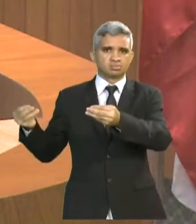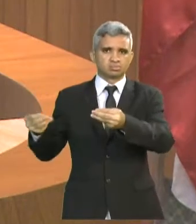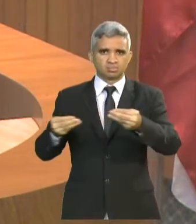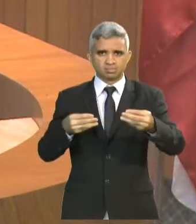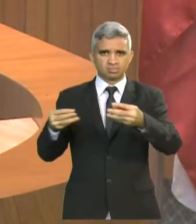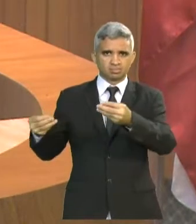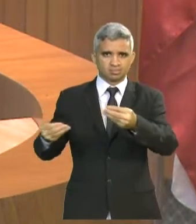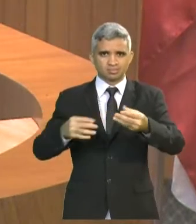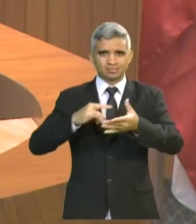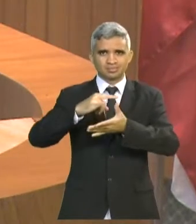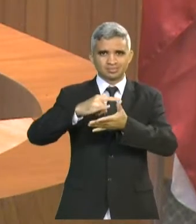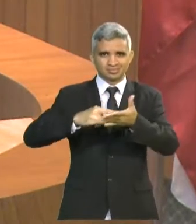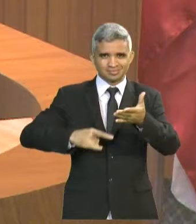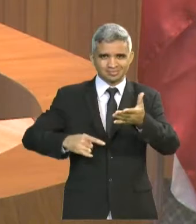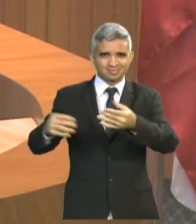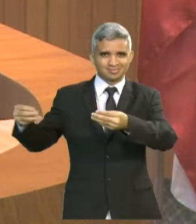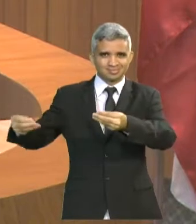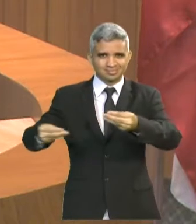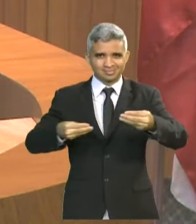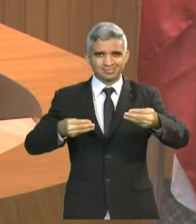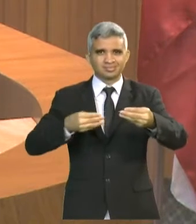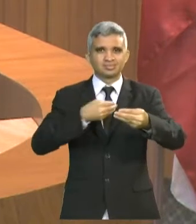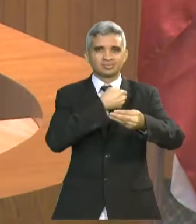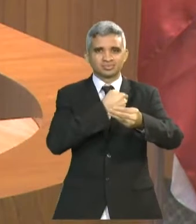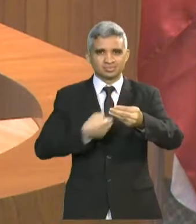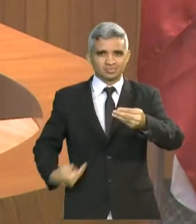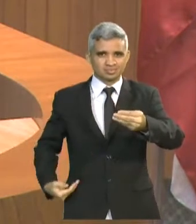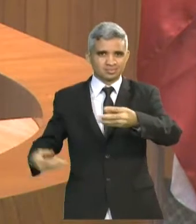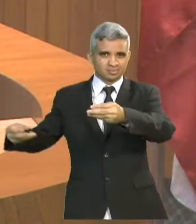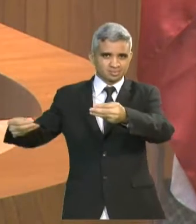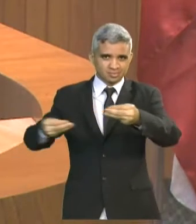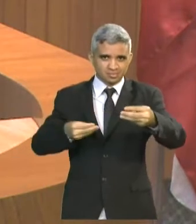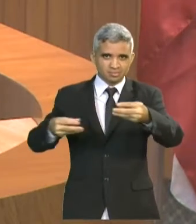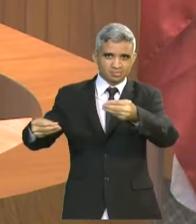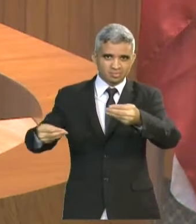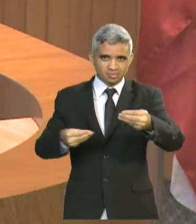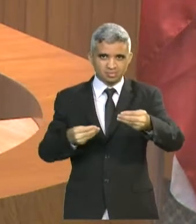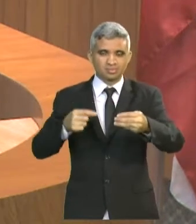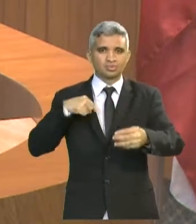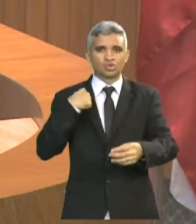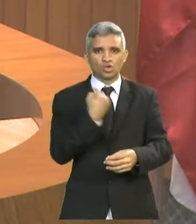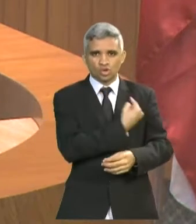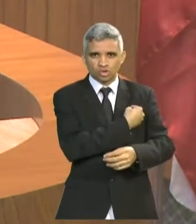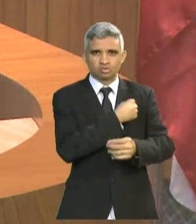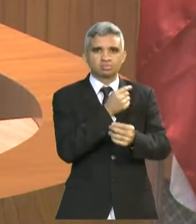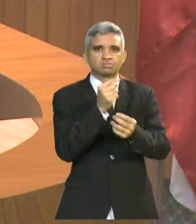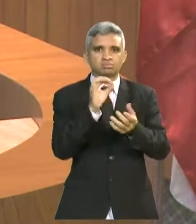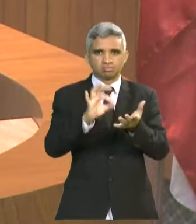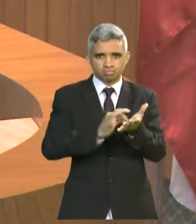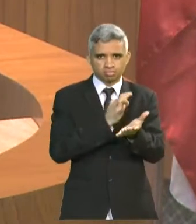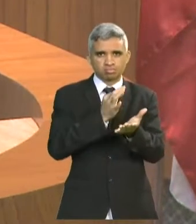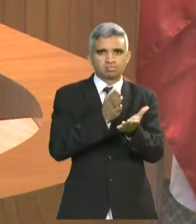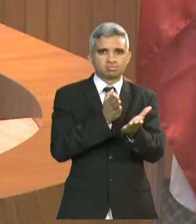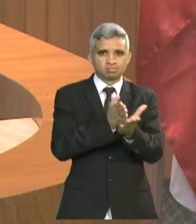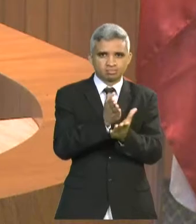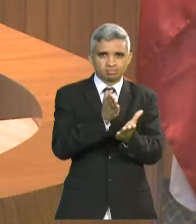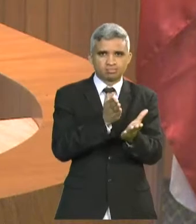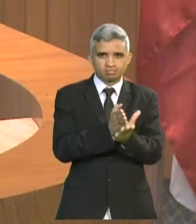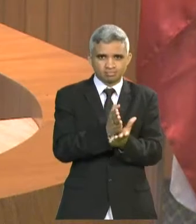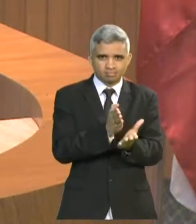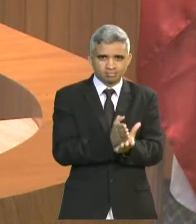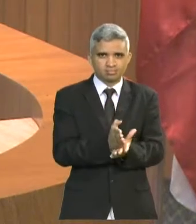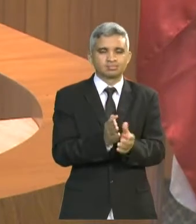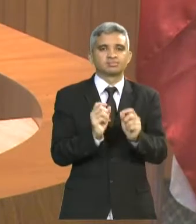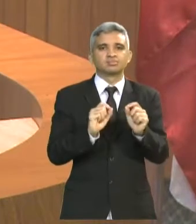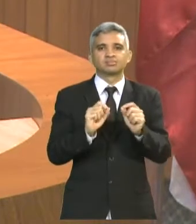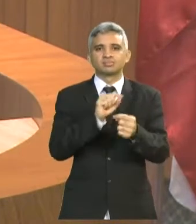pares aprovaram e possibilitaram que o governo do Maranhão chegasse lá na ponta, chegasse de fato na casa do